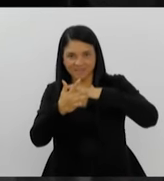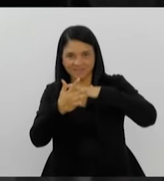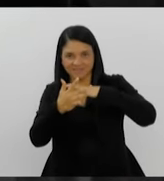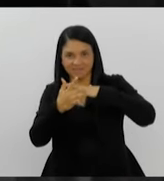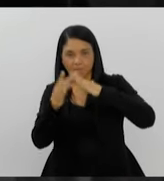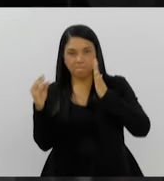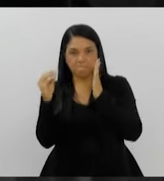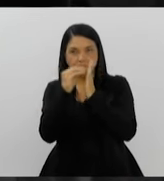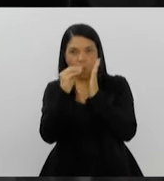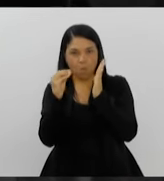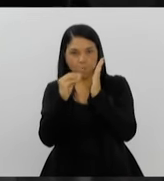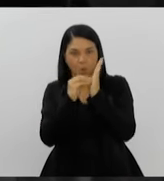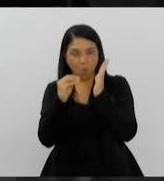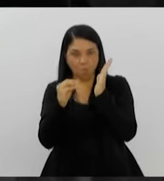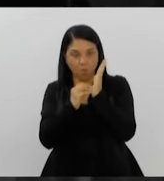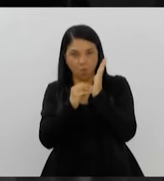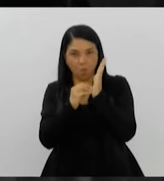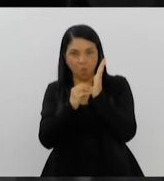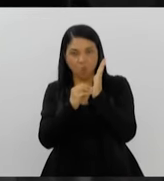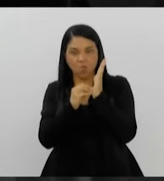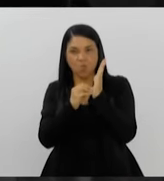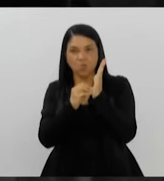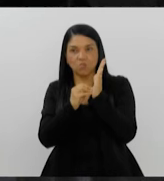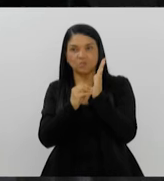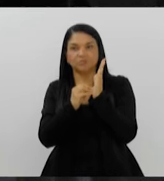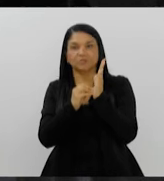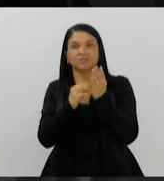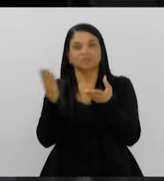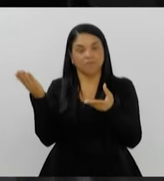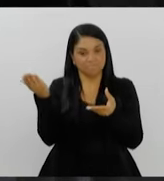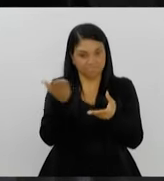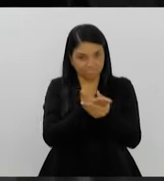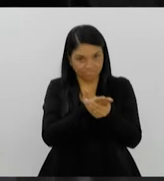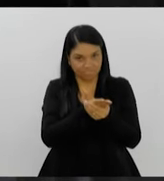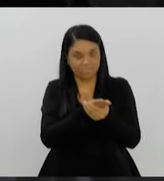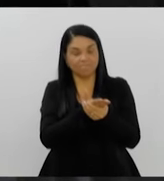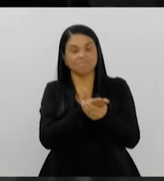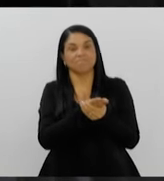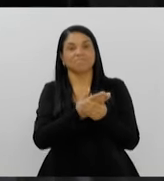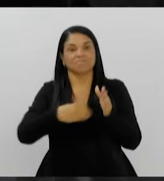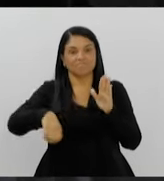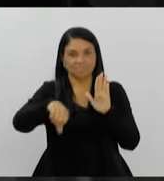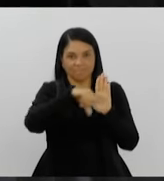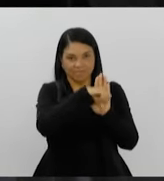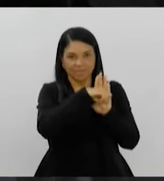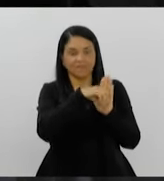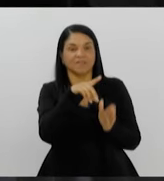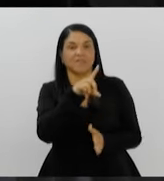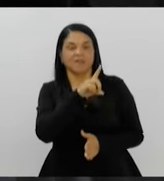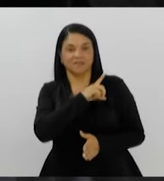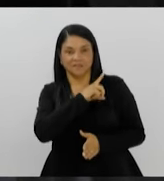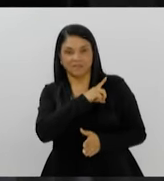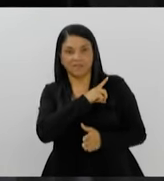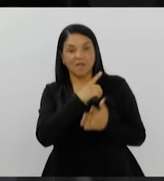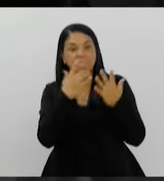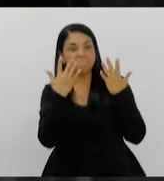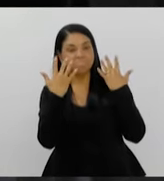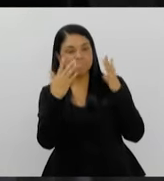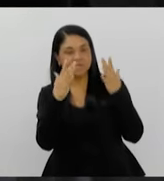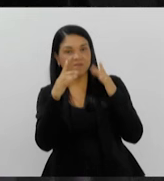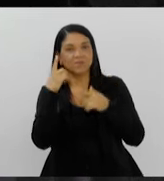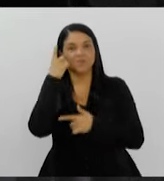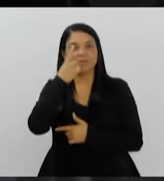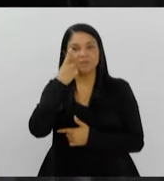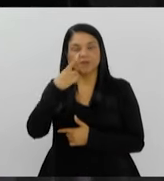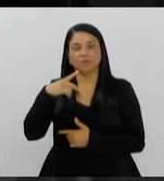e tá ali o print já acostado ao processo criminal a delegacia de polícia parabenizando o deputado